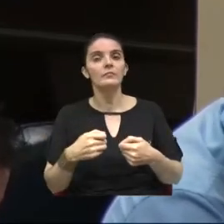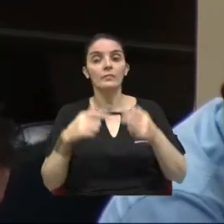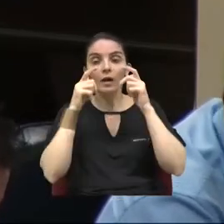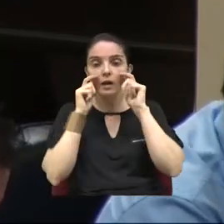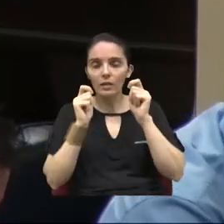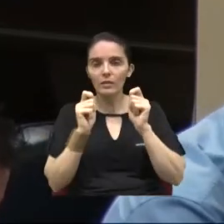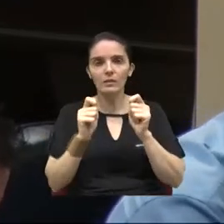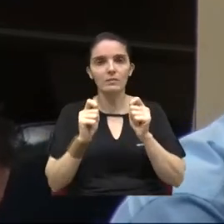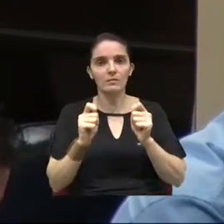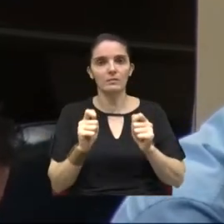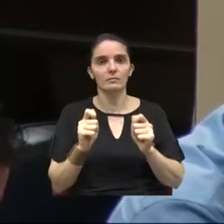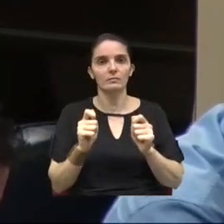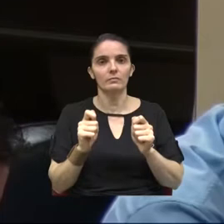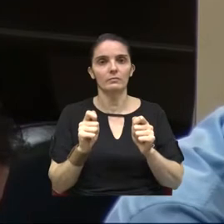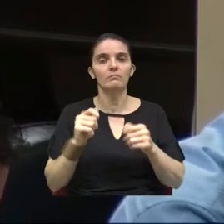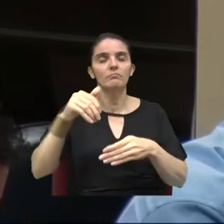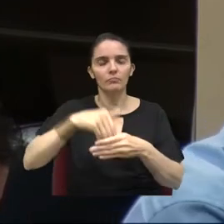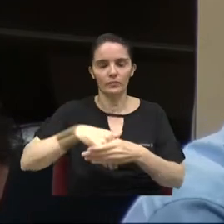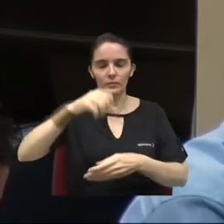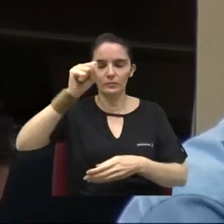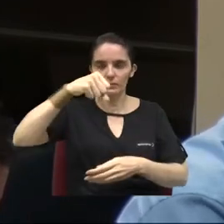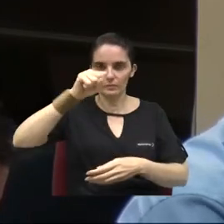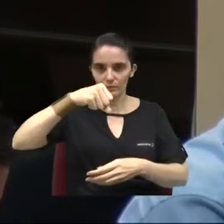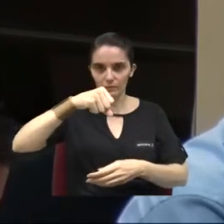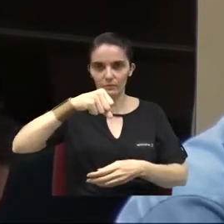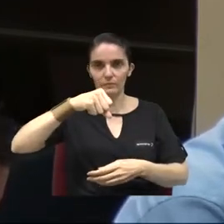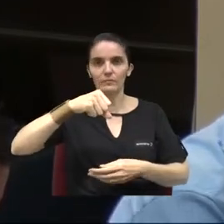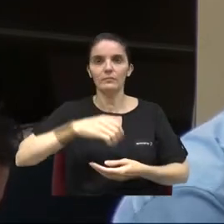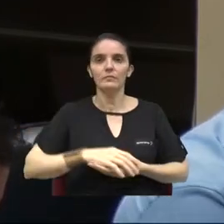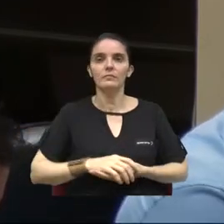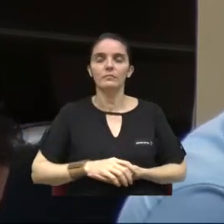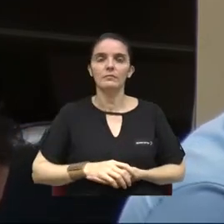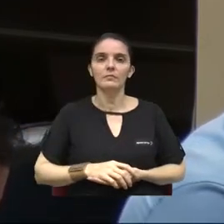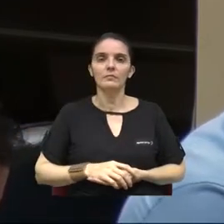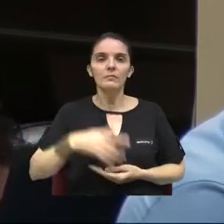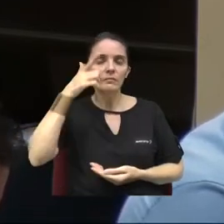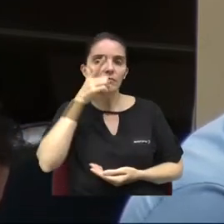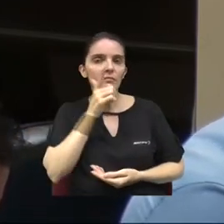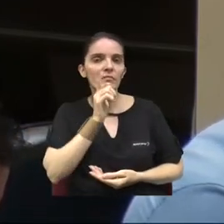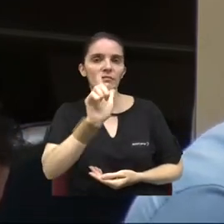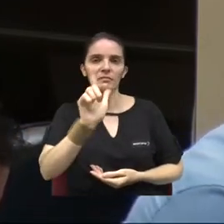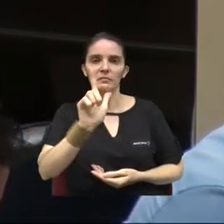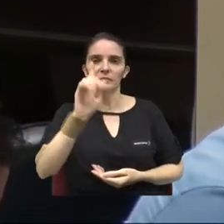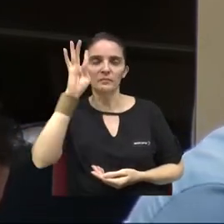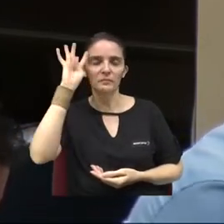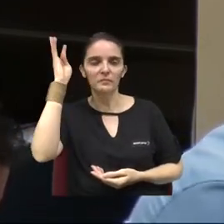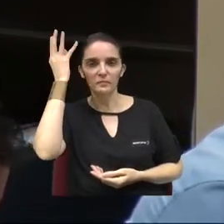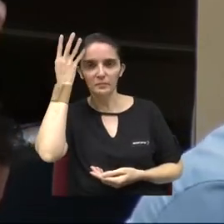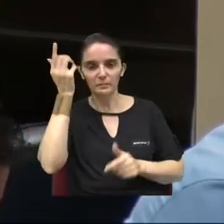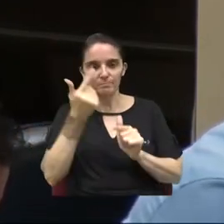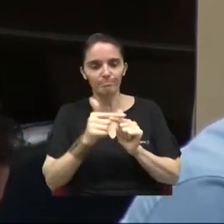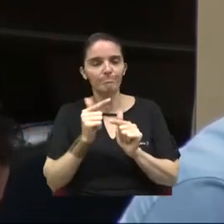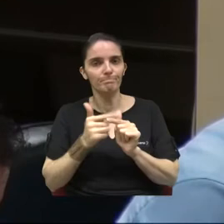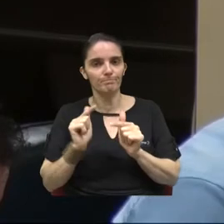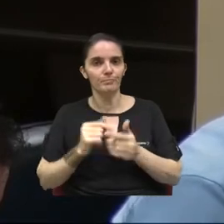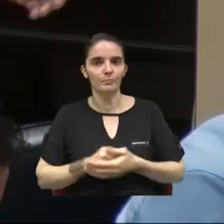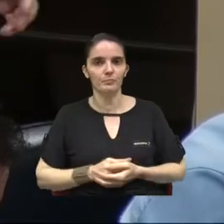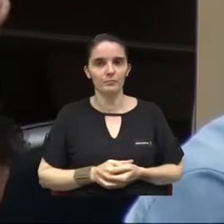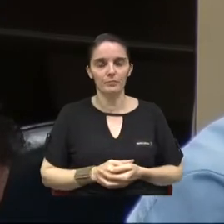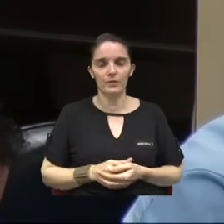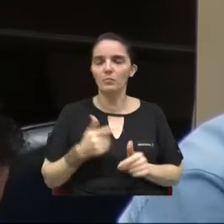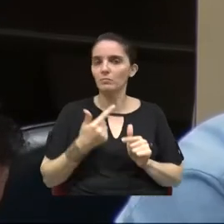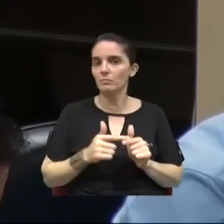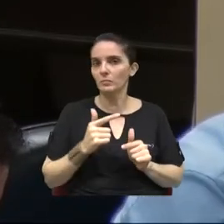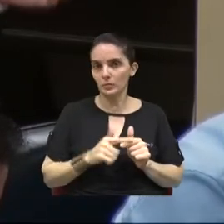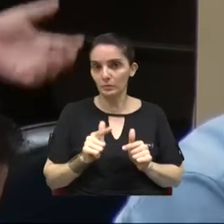nobres vereadores que votem a favor para que nós possamos realmente resolver esse problema, que não é só da Internacional,